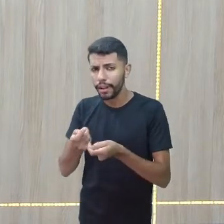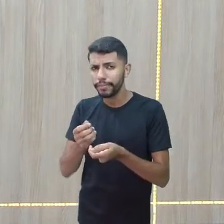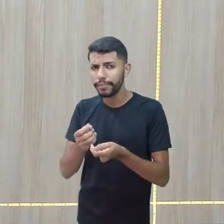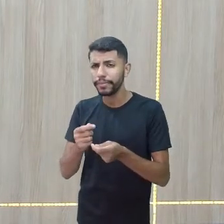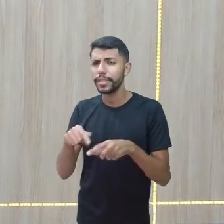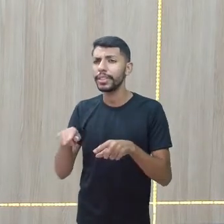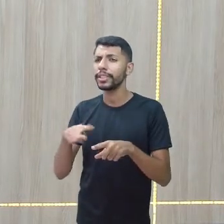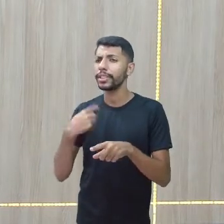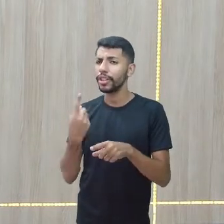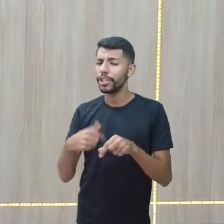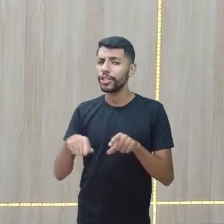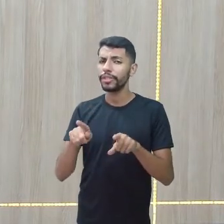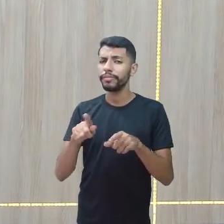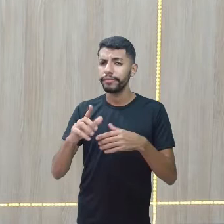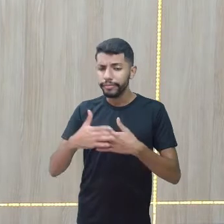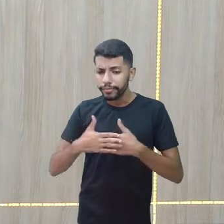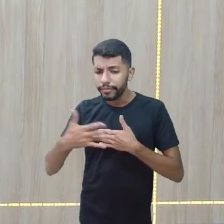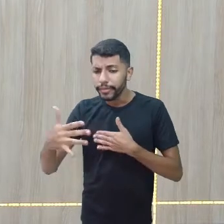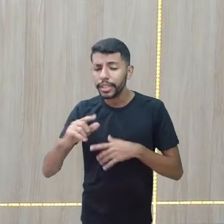do jogo,